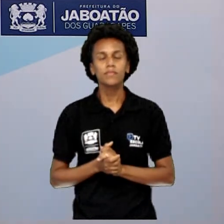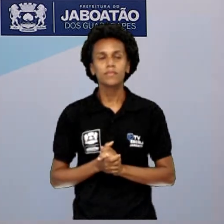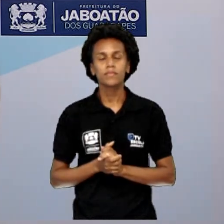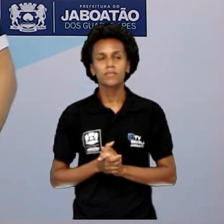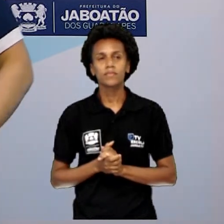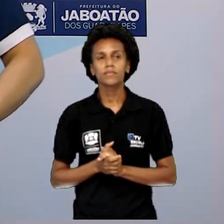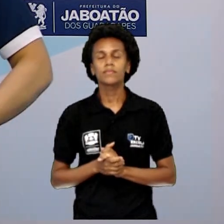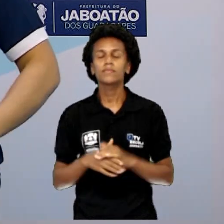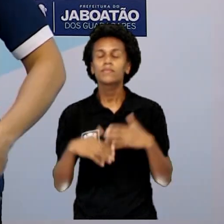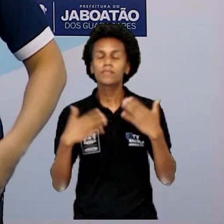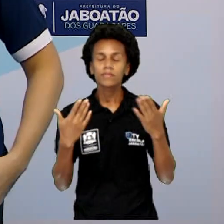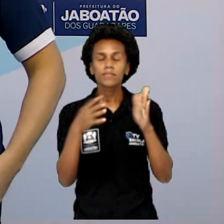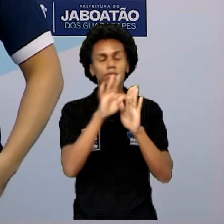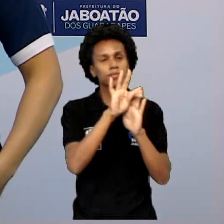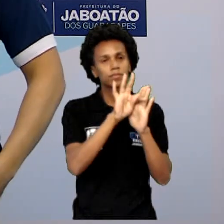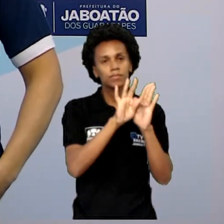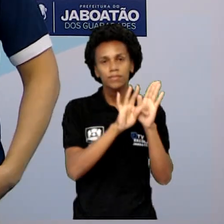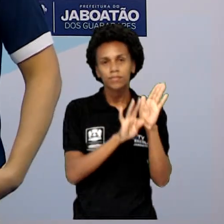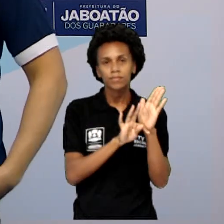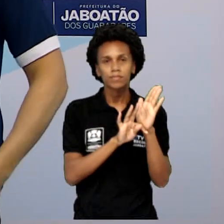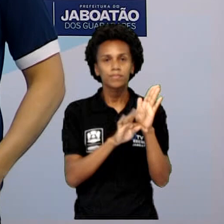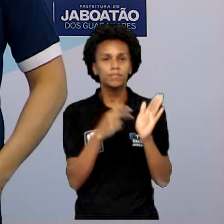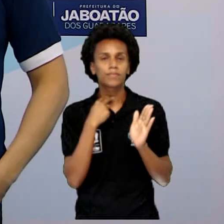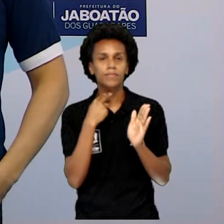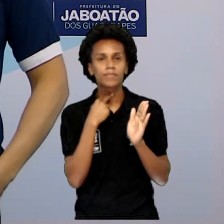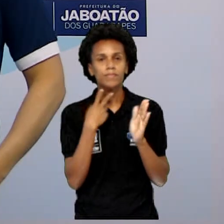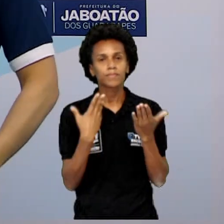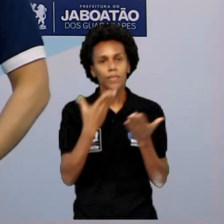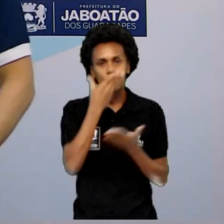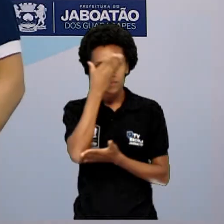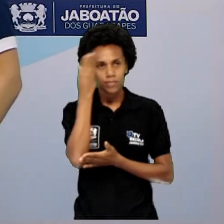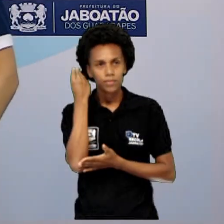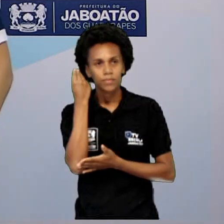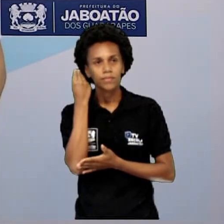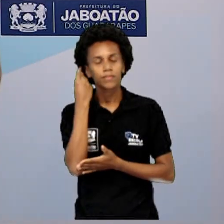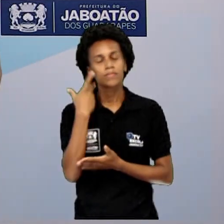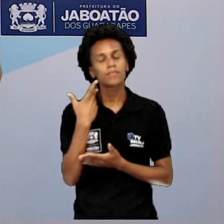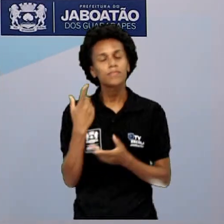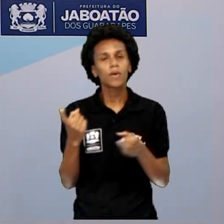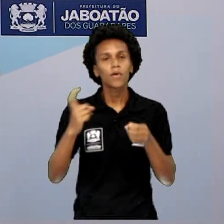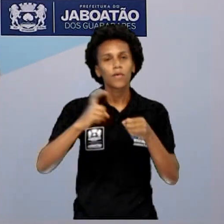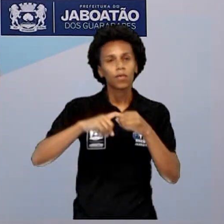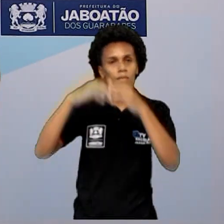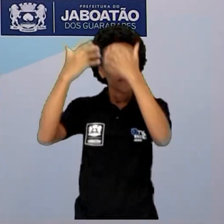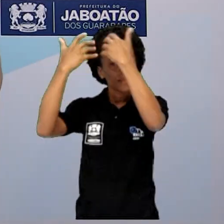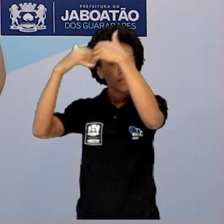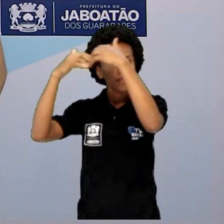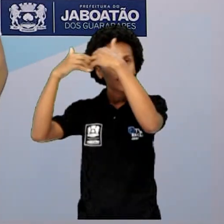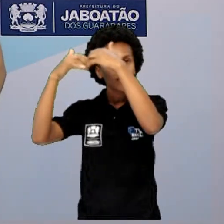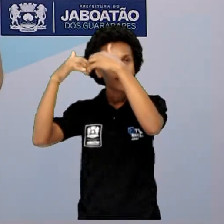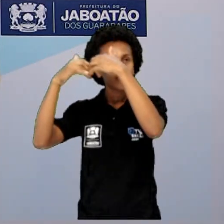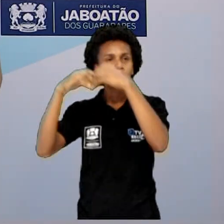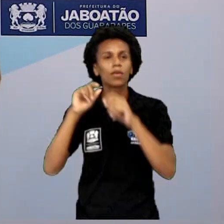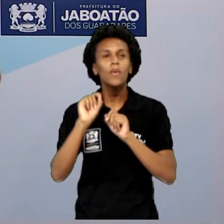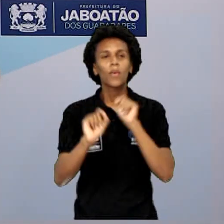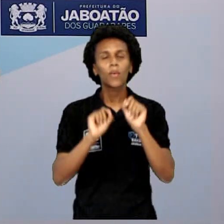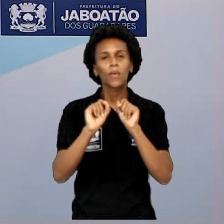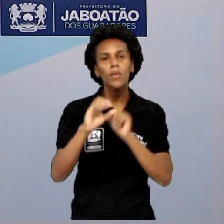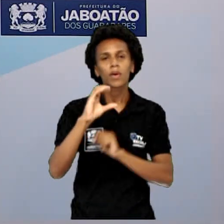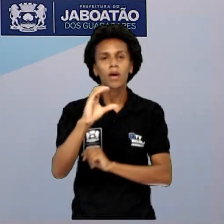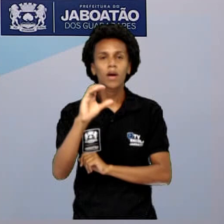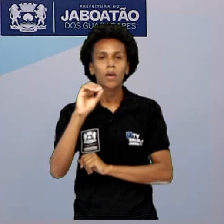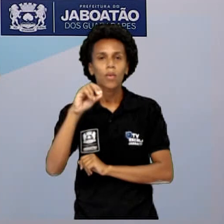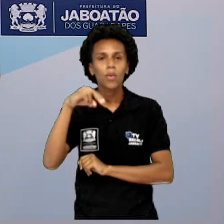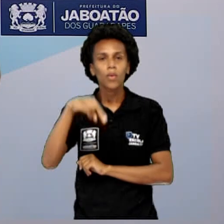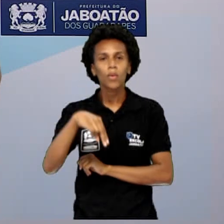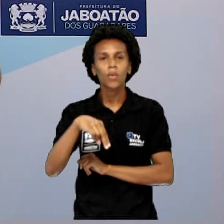fato do texto não poder passar em branco, a gente volta para refletir um pouquinho aqui sobre o que é essa ideia de crônica. Esse gênero